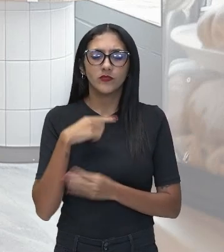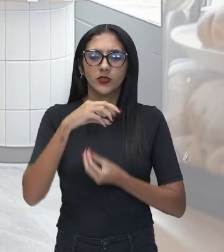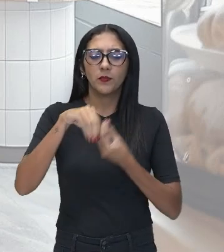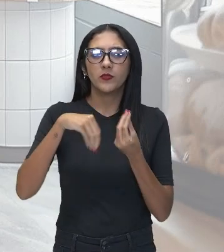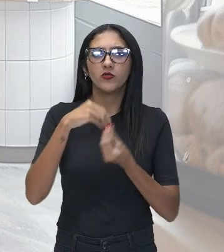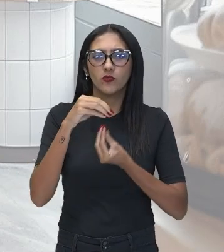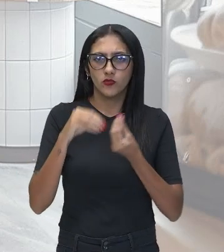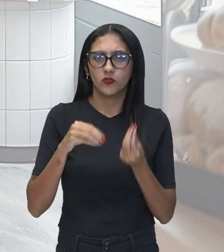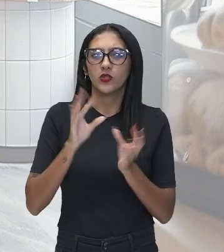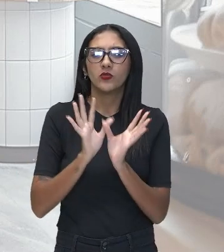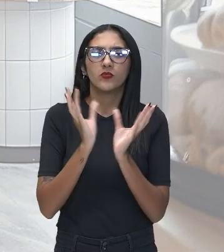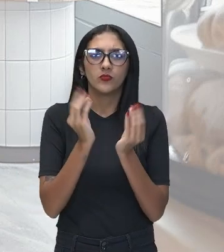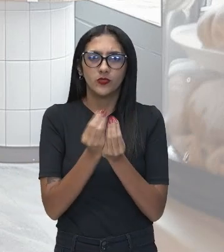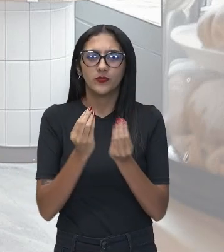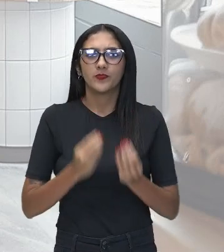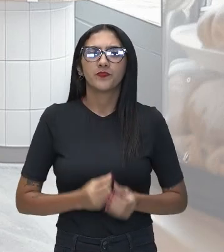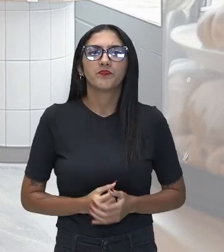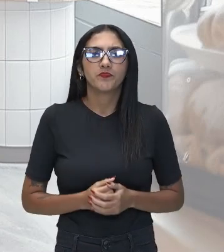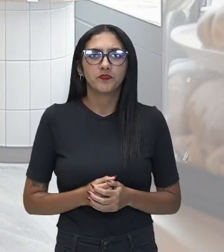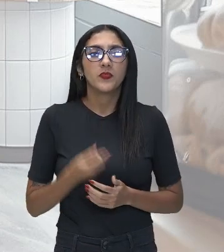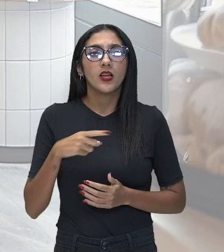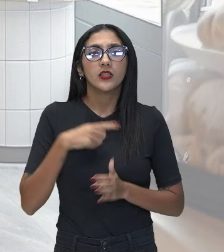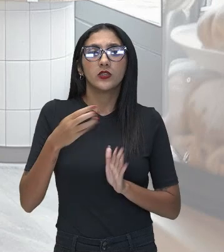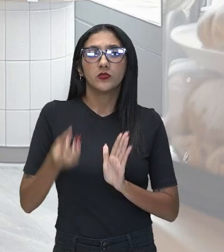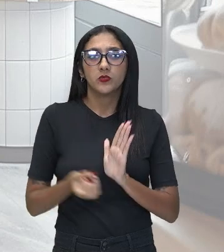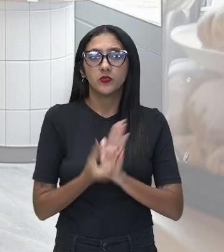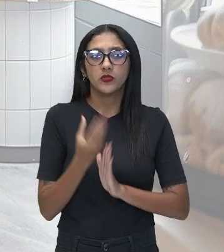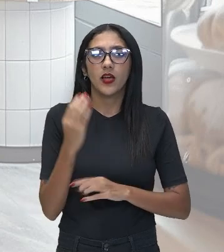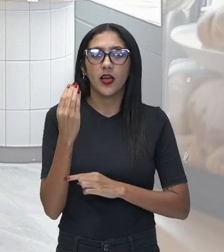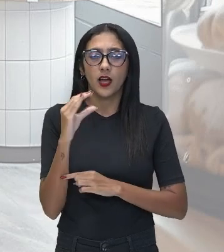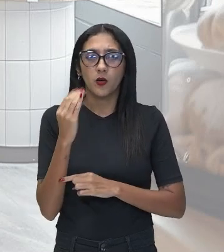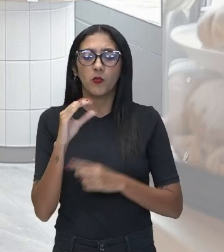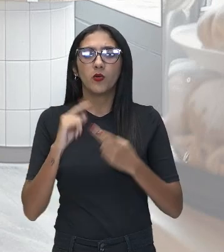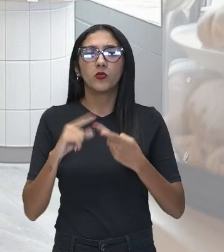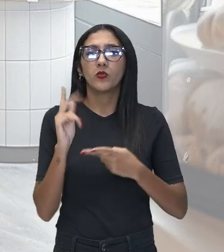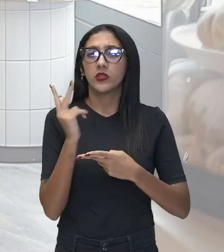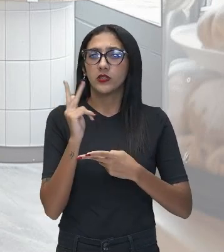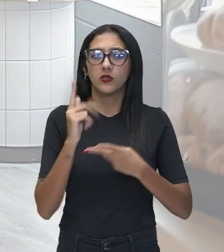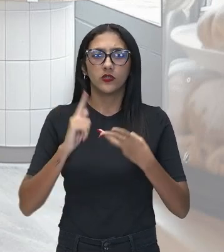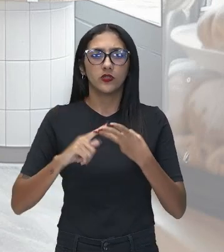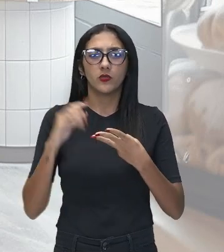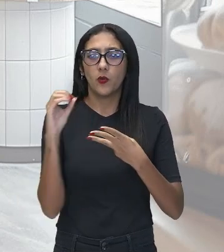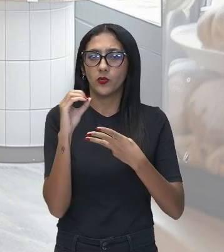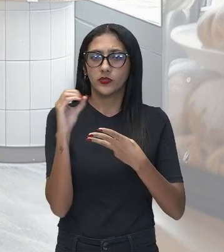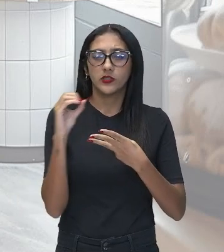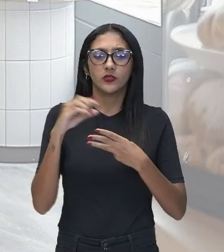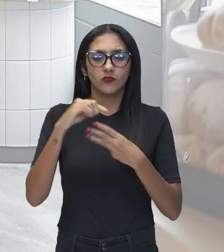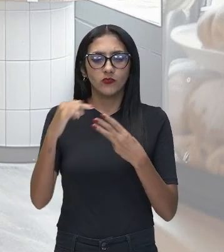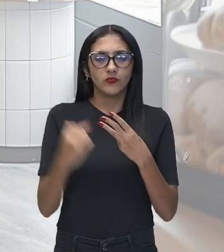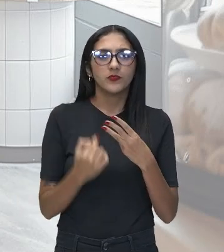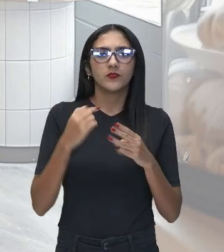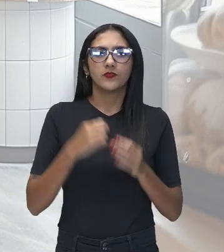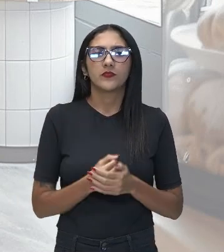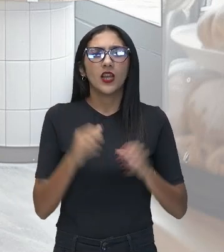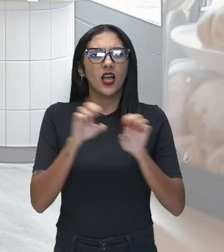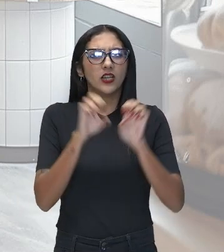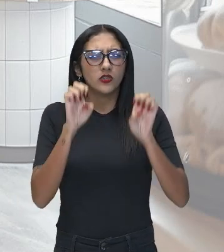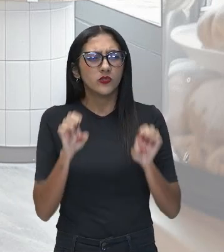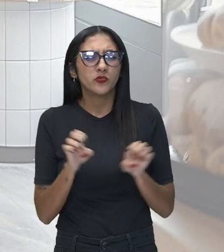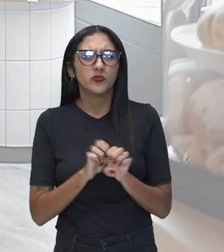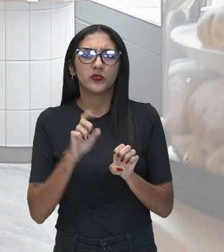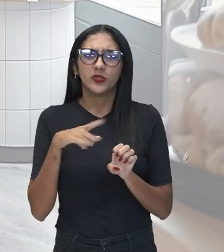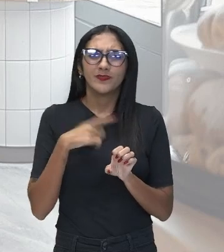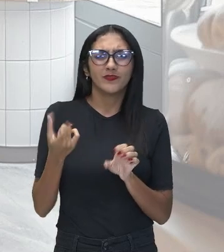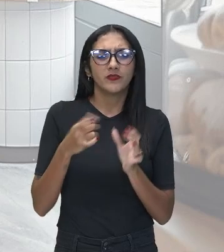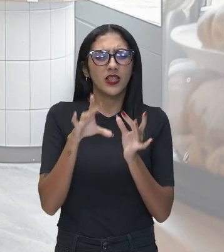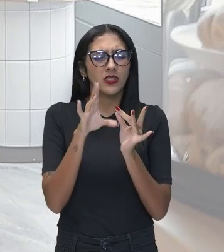carbonos e açúcares. E eles são formados por carbono, hidrogênio e oxigênio. As suas estruturas são um pouco mais